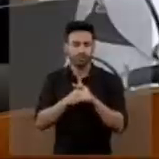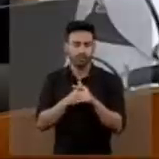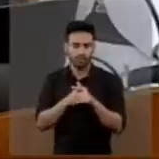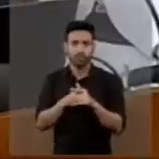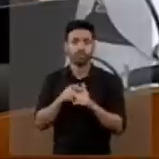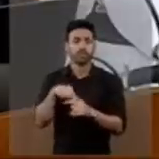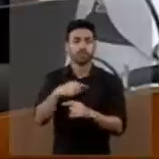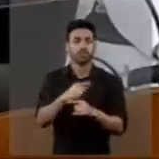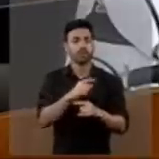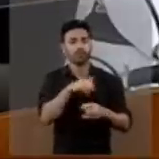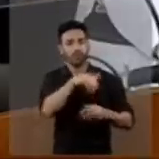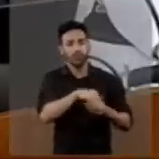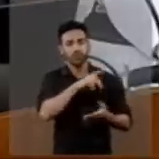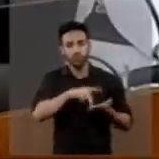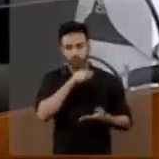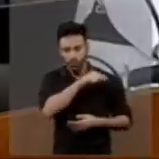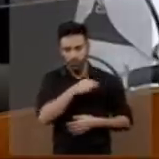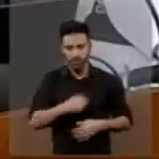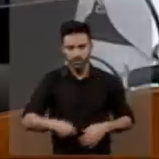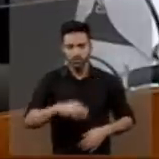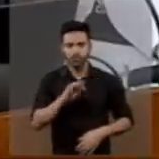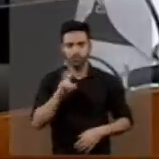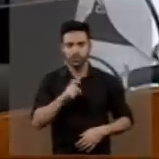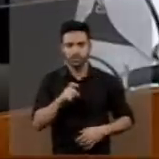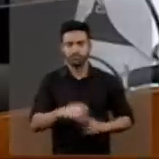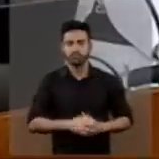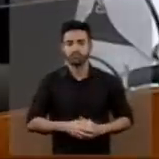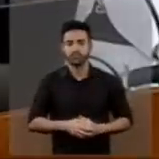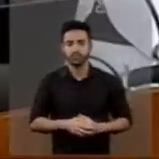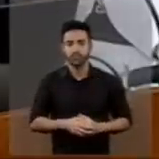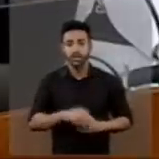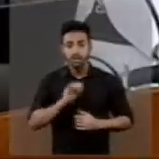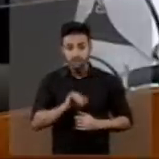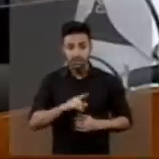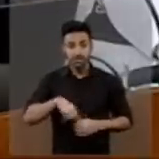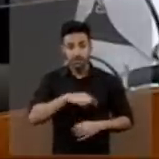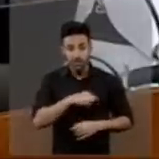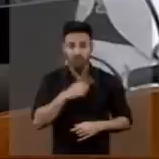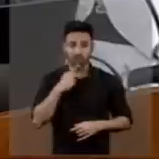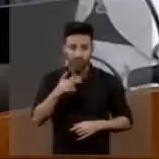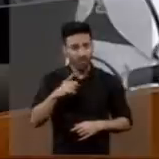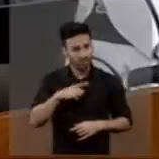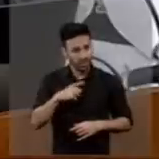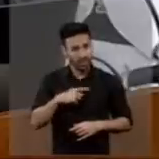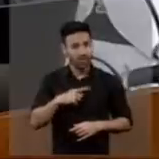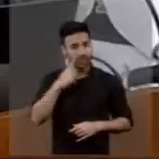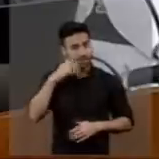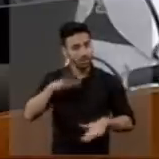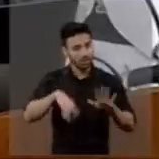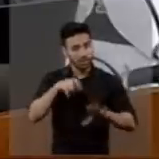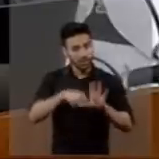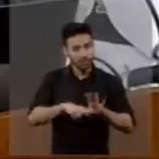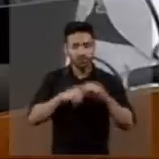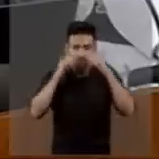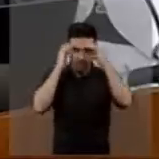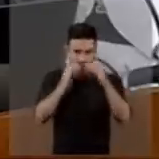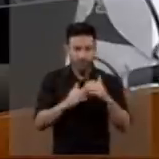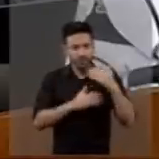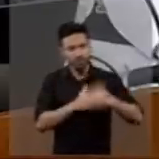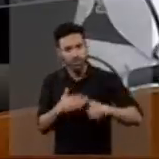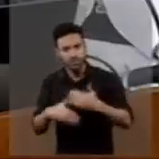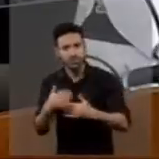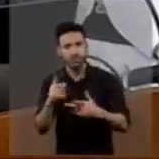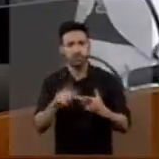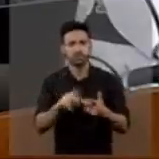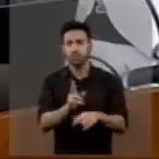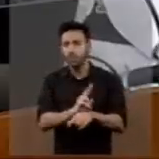Fux. Se nós proclamarmos que há condicionantes, uma delas, respeitado o devido processo legal de